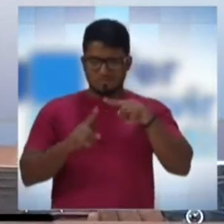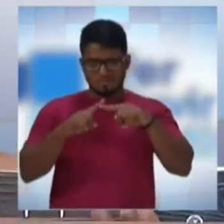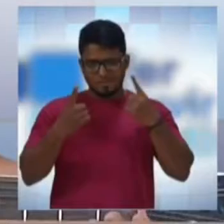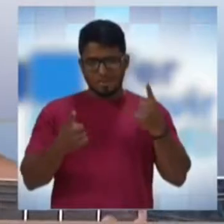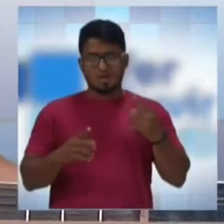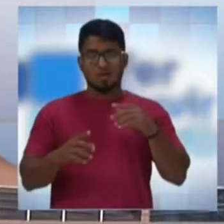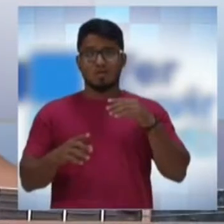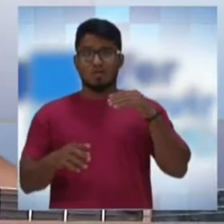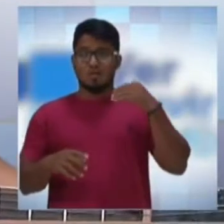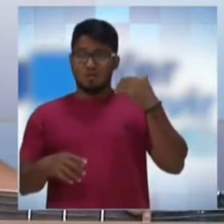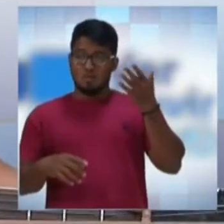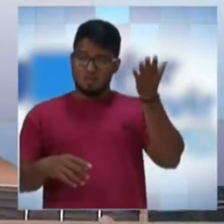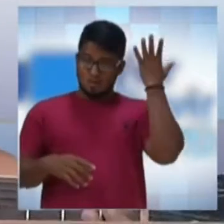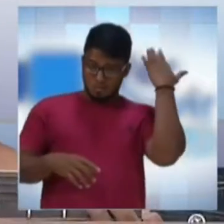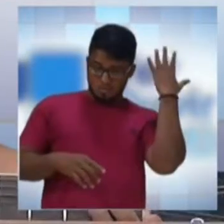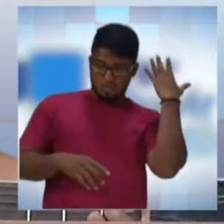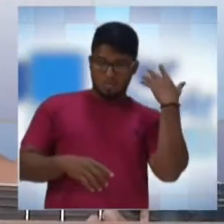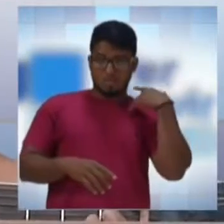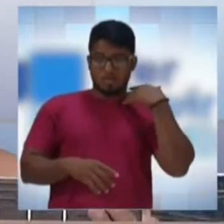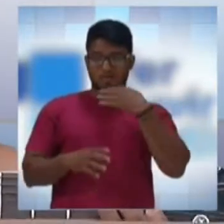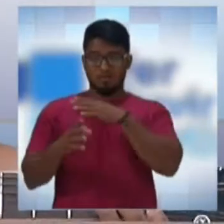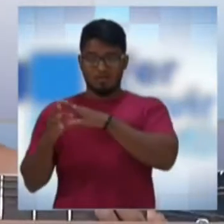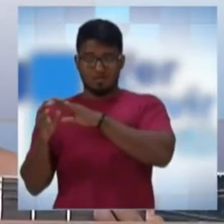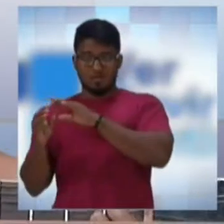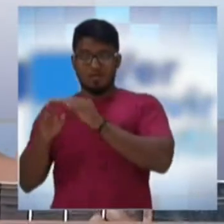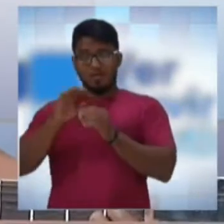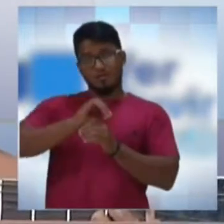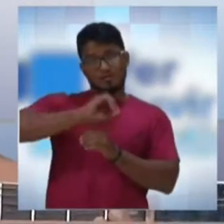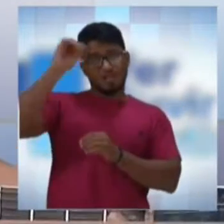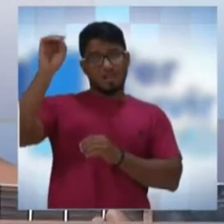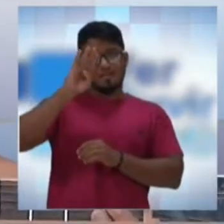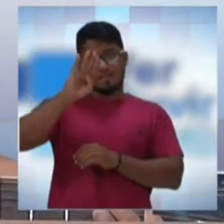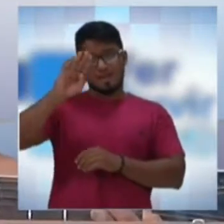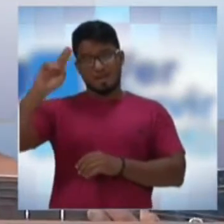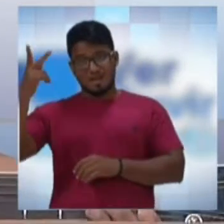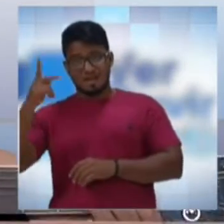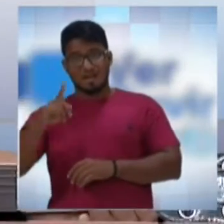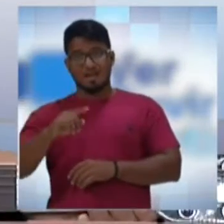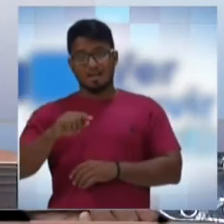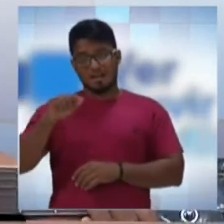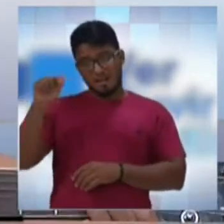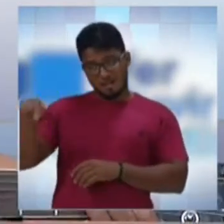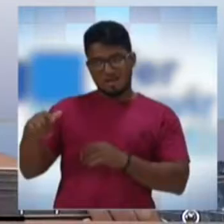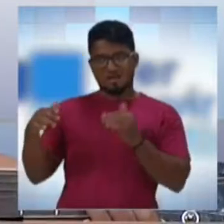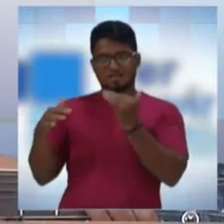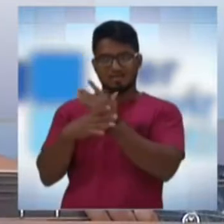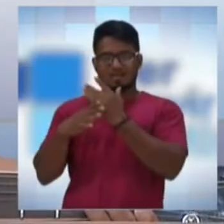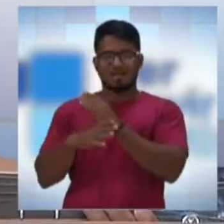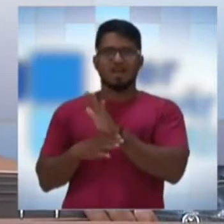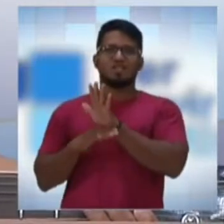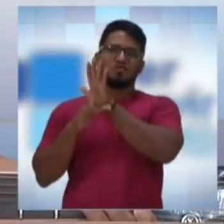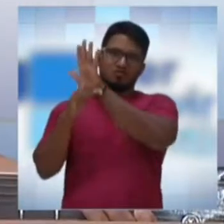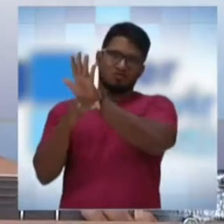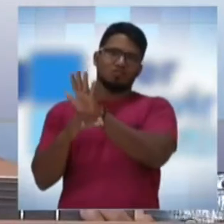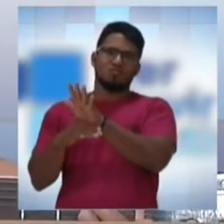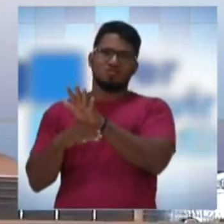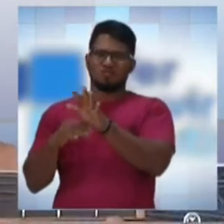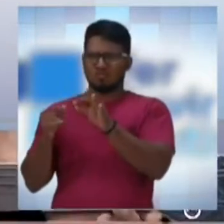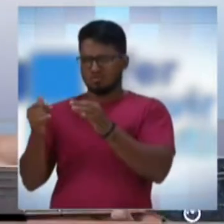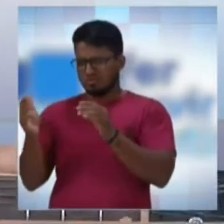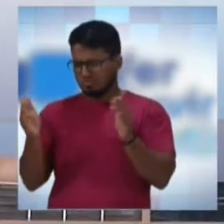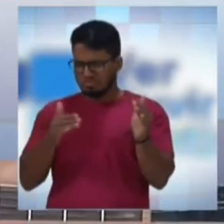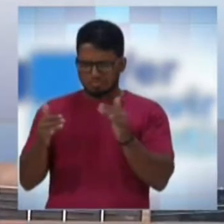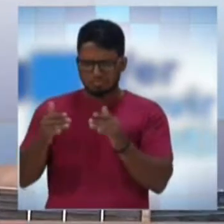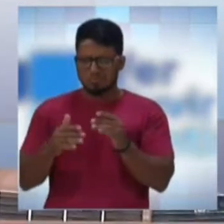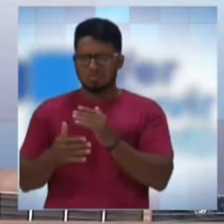essa história, mas quando foi para eu ir para Belo Horizonte, foi a cidade que me ajudou, porque... Feito uma campanha.